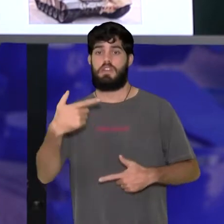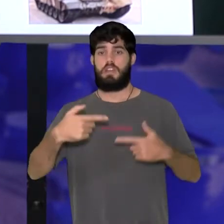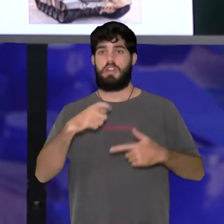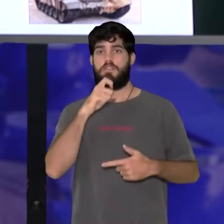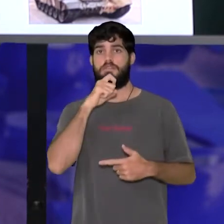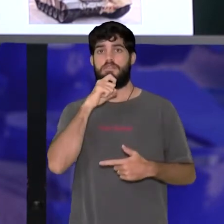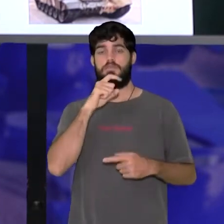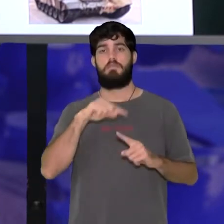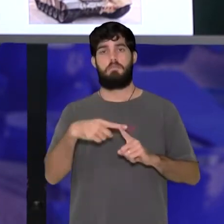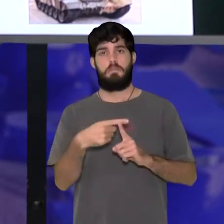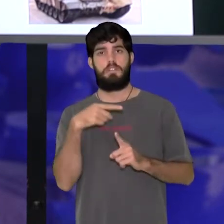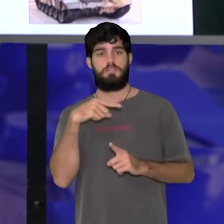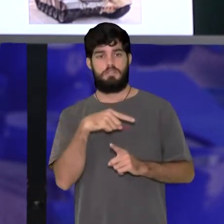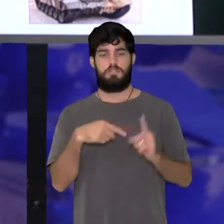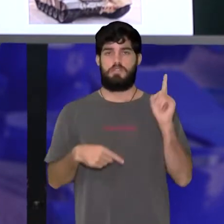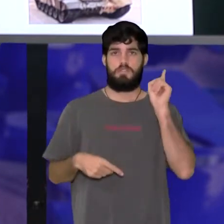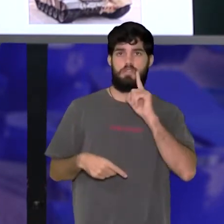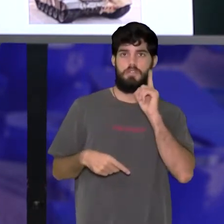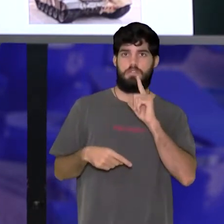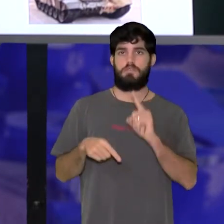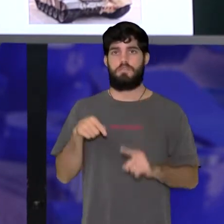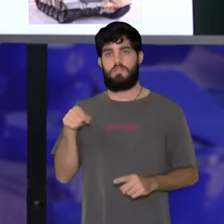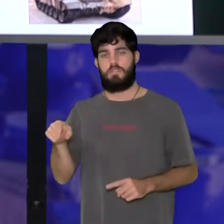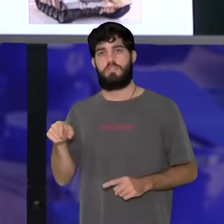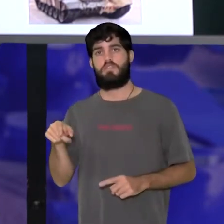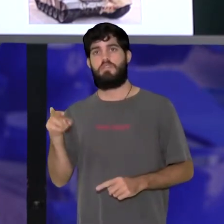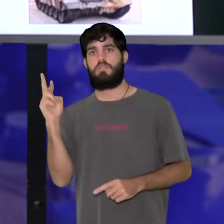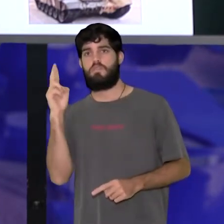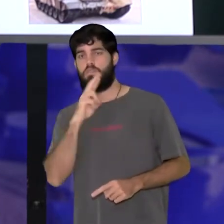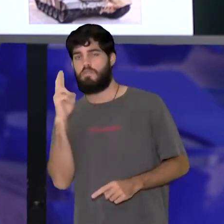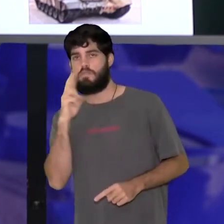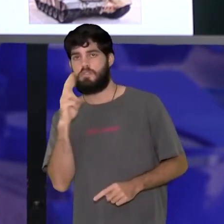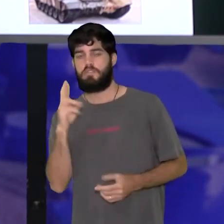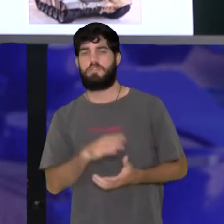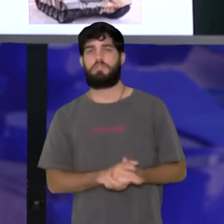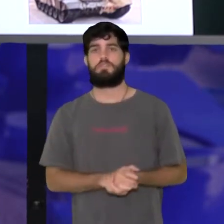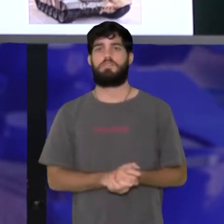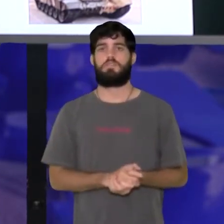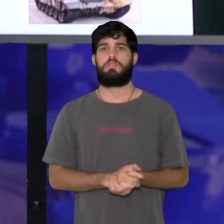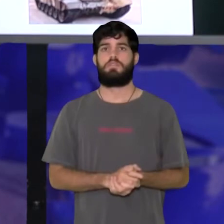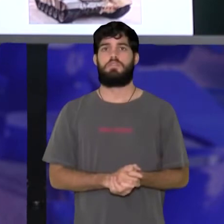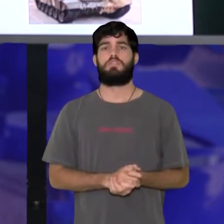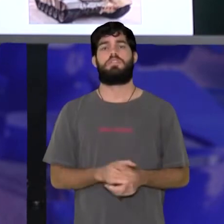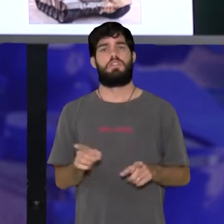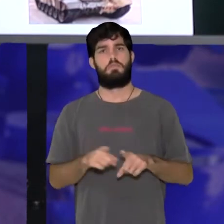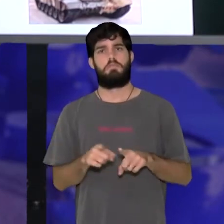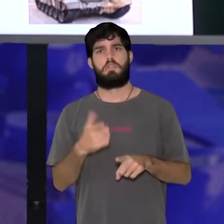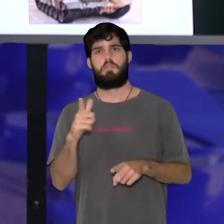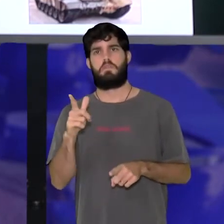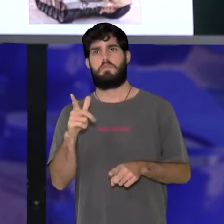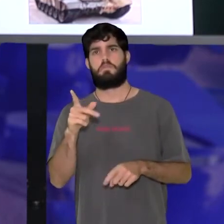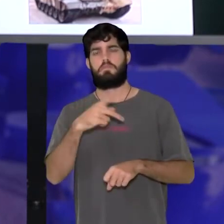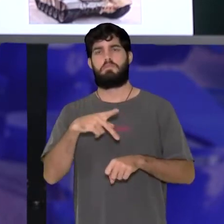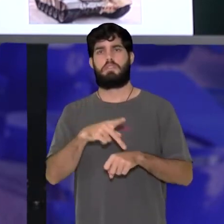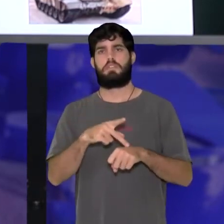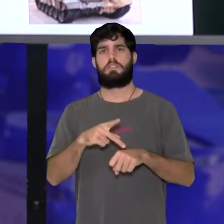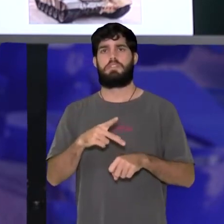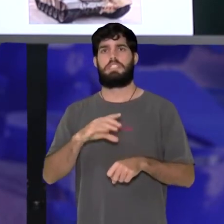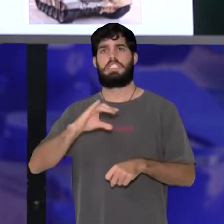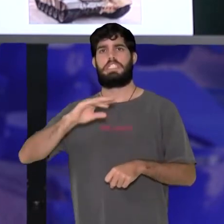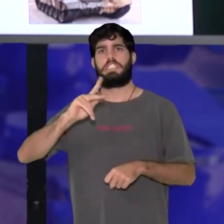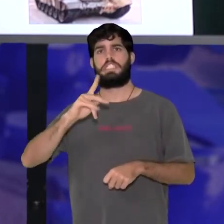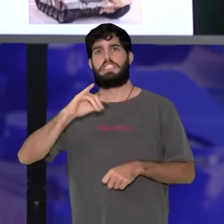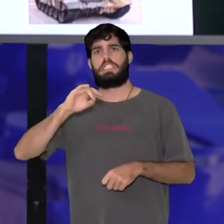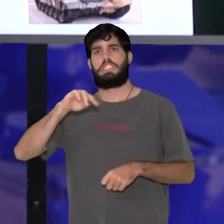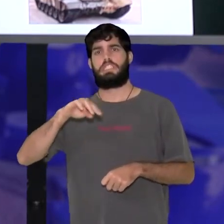Estados Unidos, a União Soviética, que não existe mais, existe a Rússia, e até outros países, como a própria China,